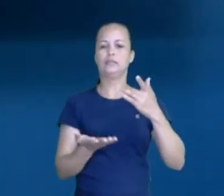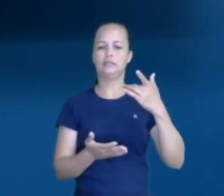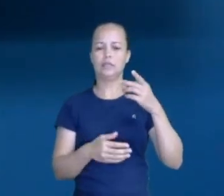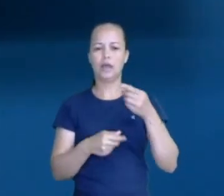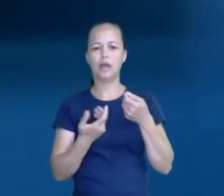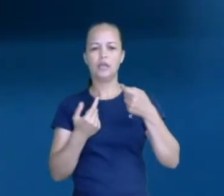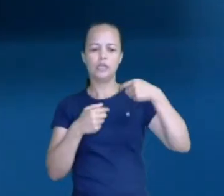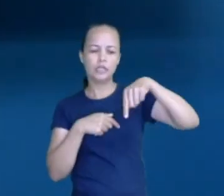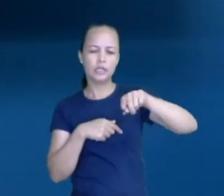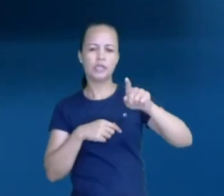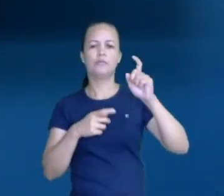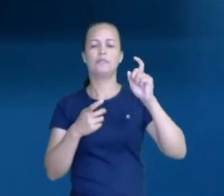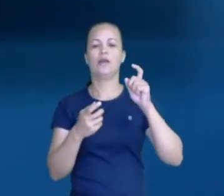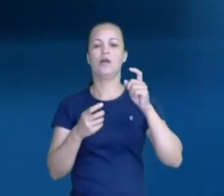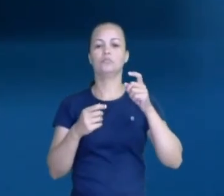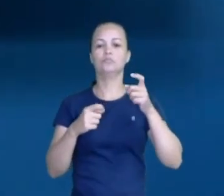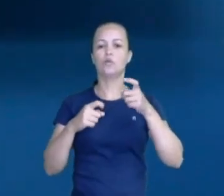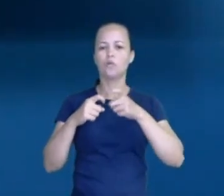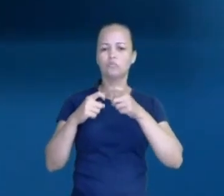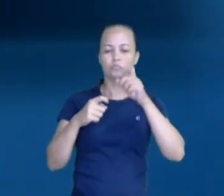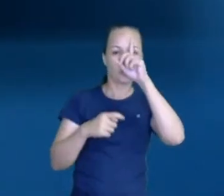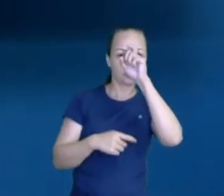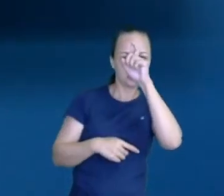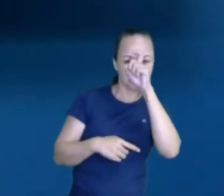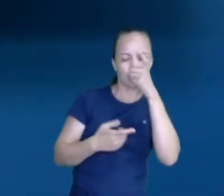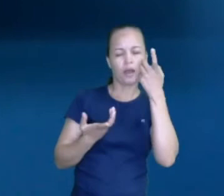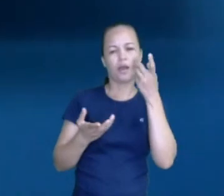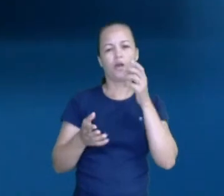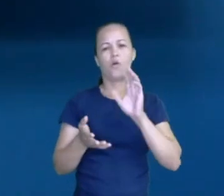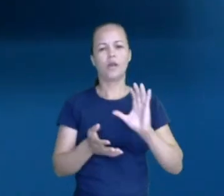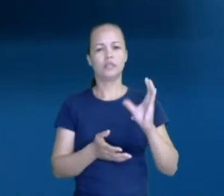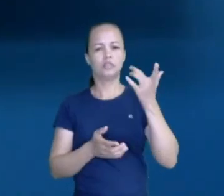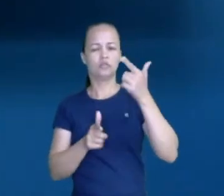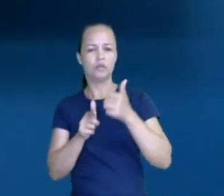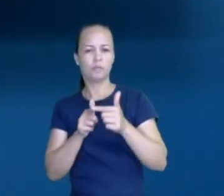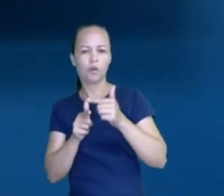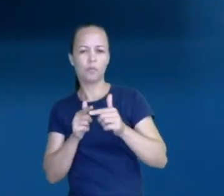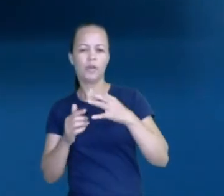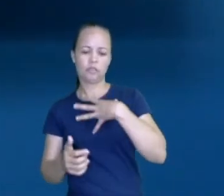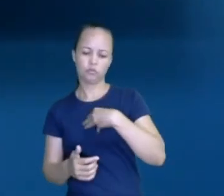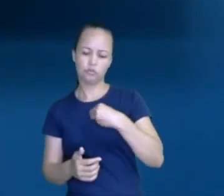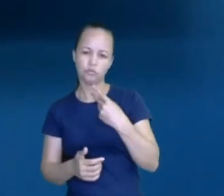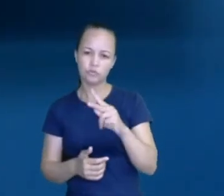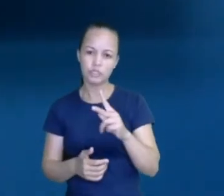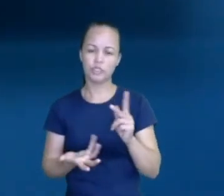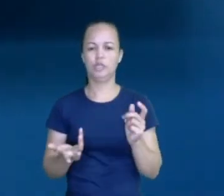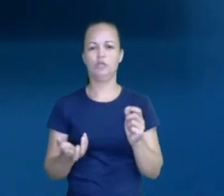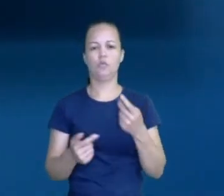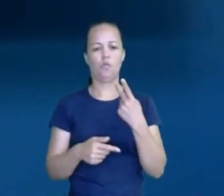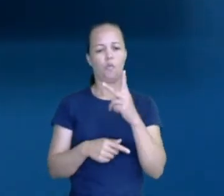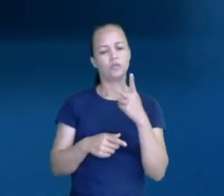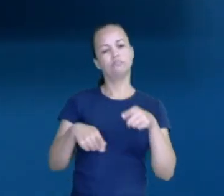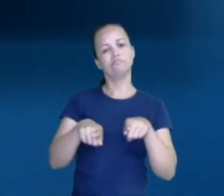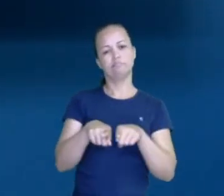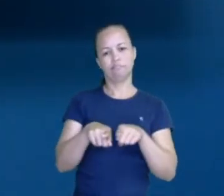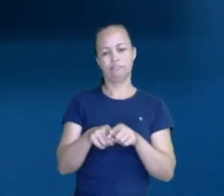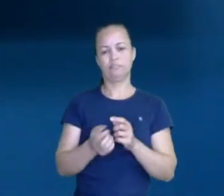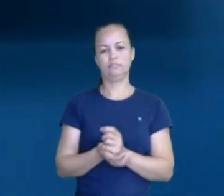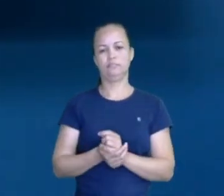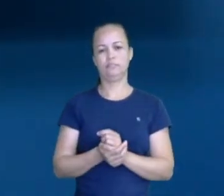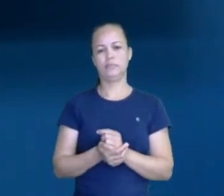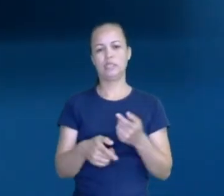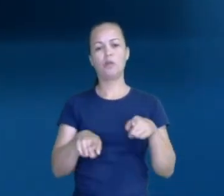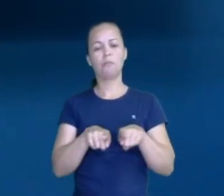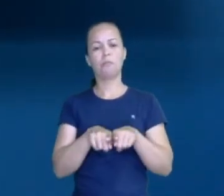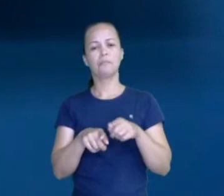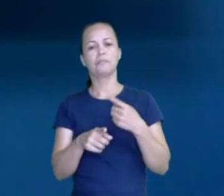hospital resolver problemas de saúde dos filhos ou sua mesmo, porque na fase adulta a gente não depende